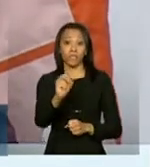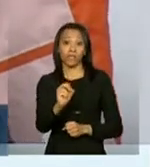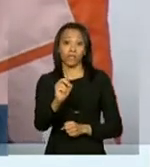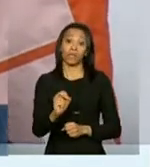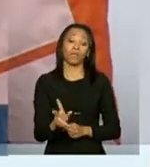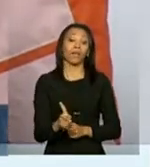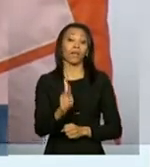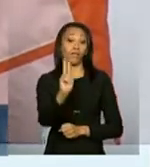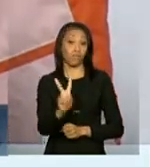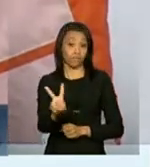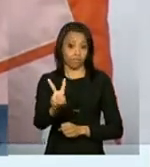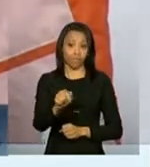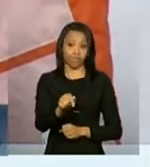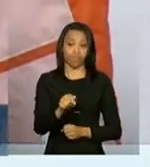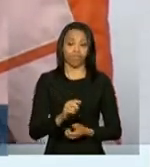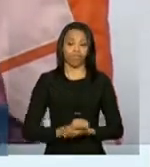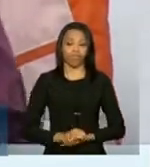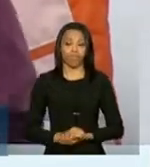kV,